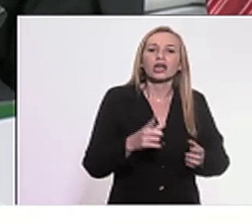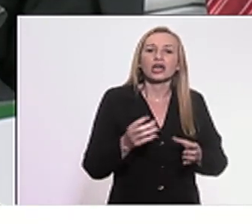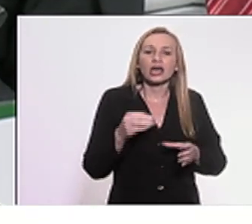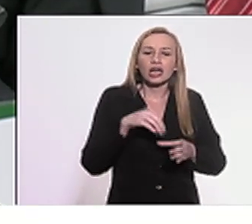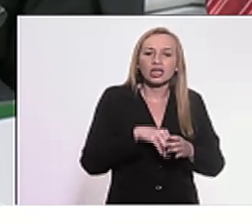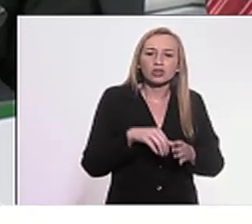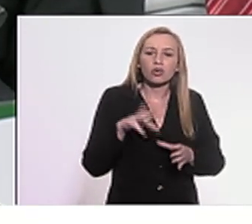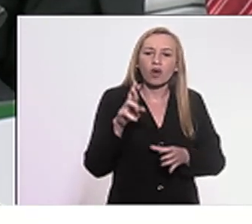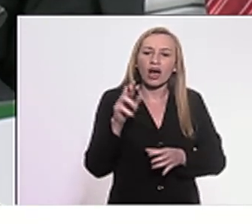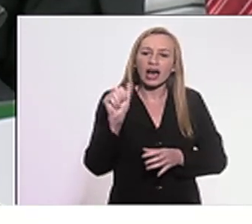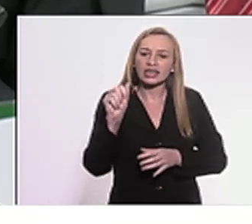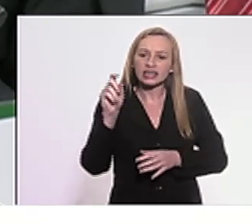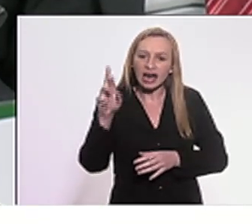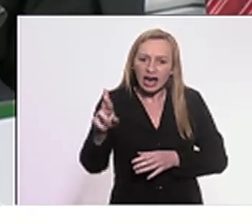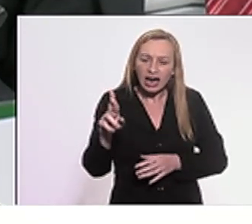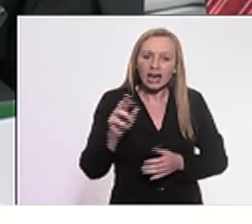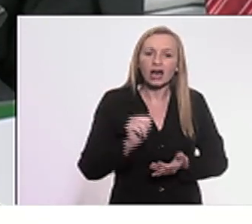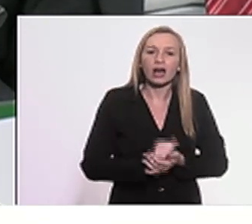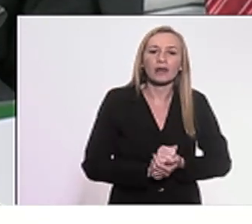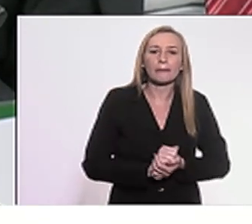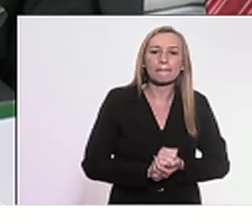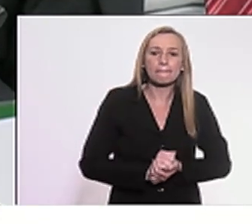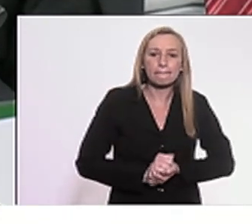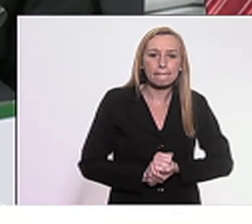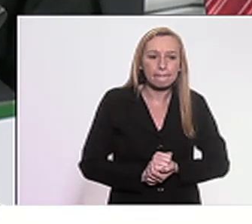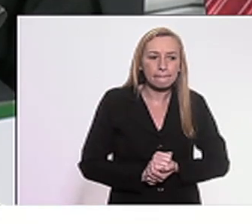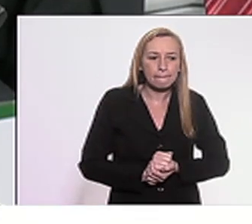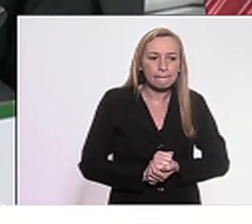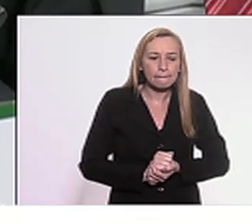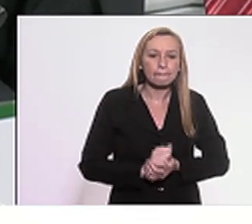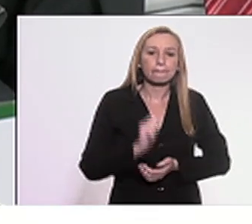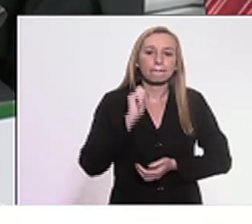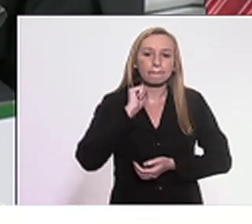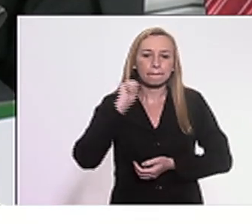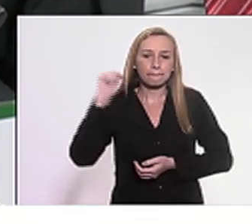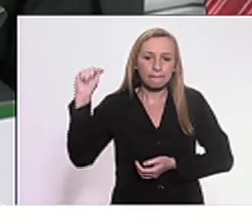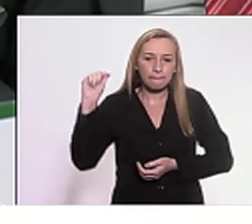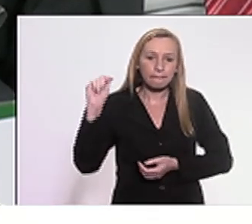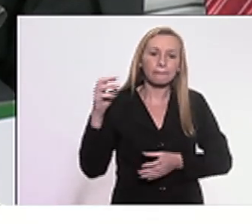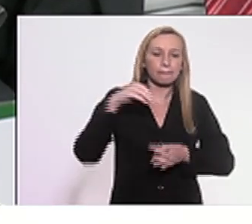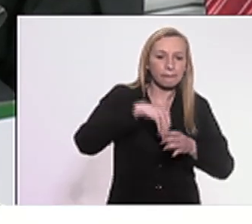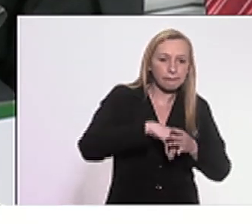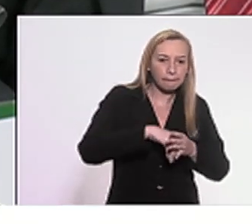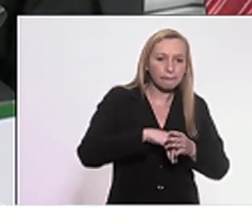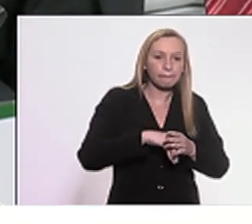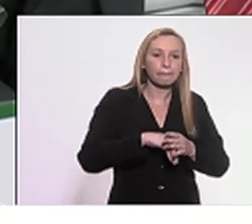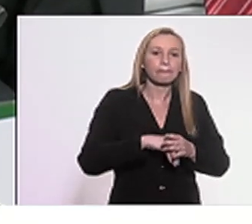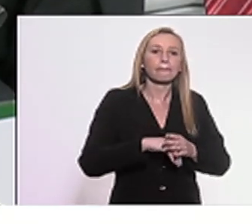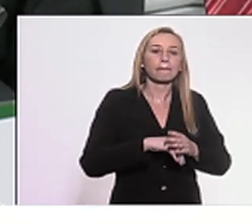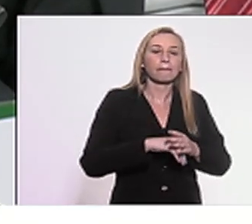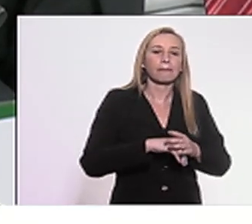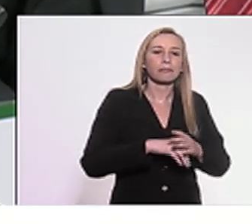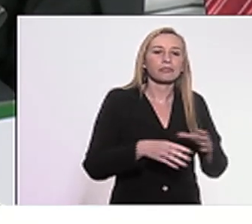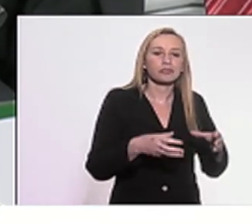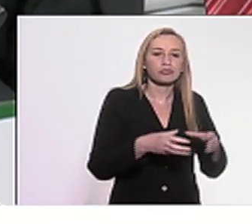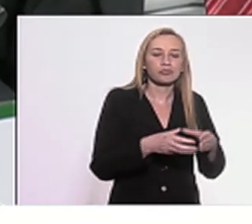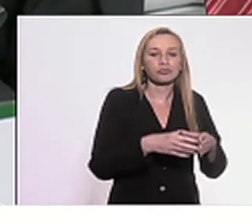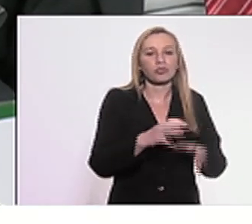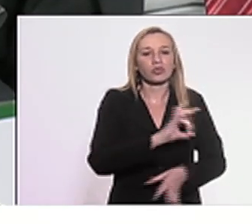questão desse novo fenômeno, né, do suicídio dentro da corporação. Inclusive, ontem